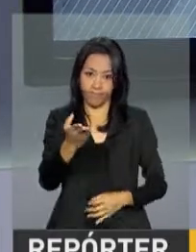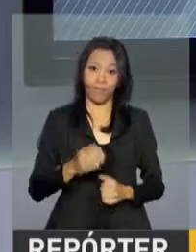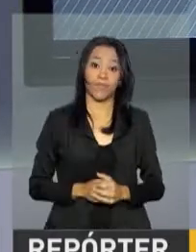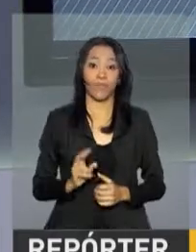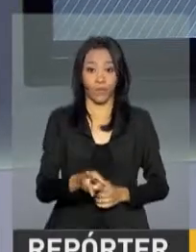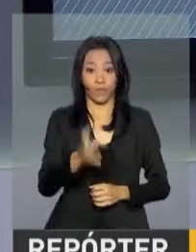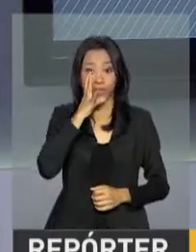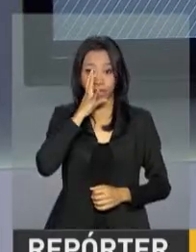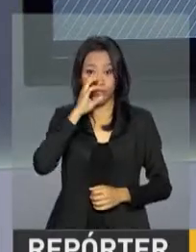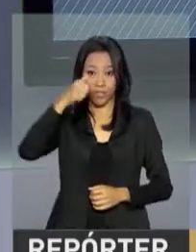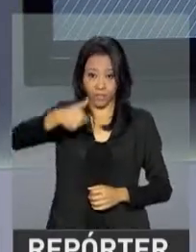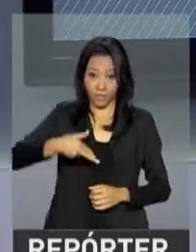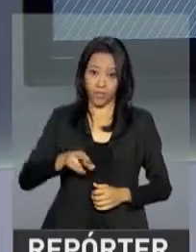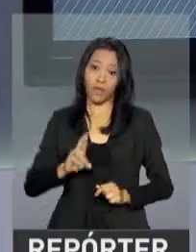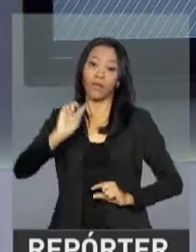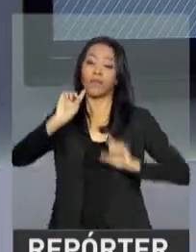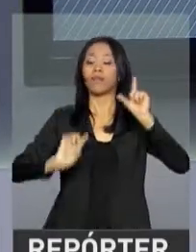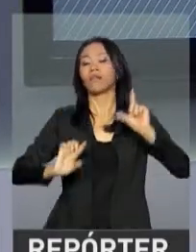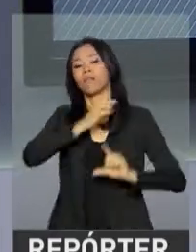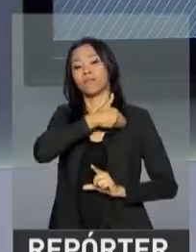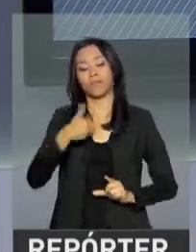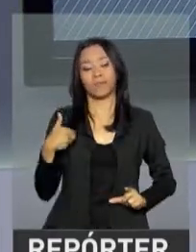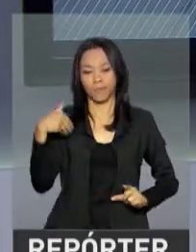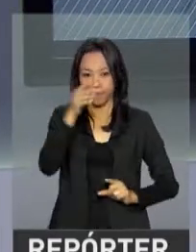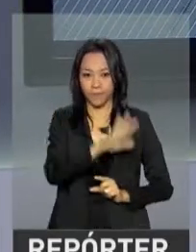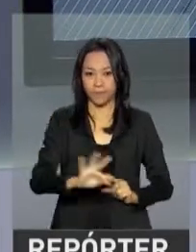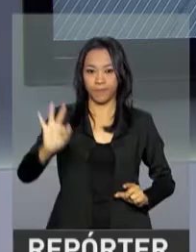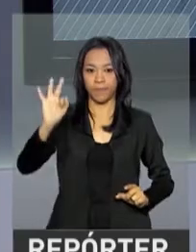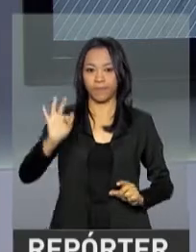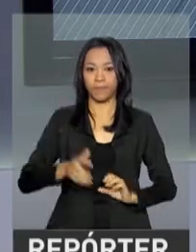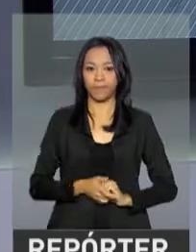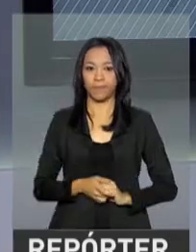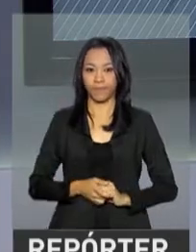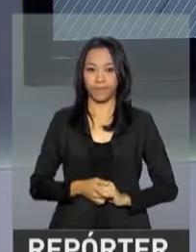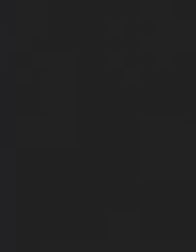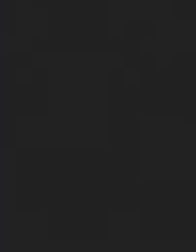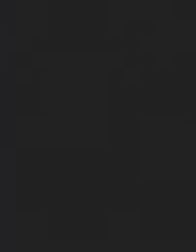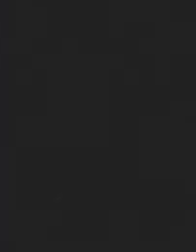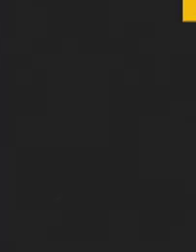internet. Continue com a gente aqui na NBR, a TV do Governo Federal.